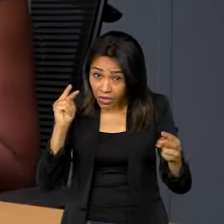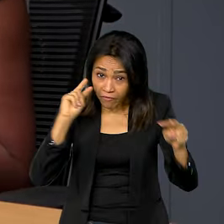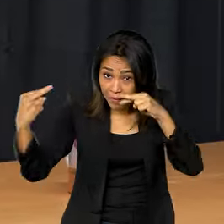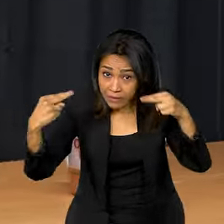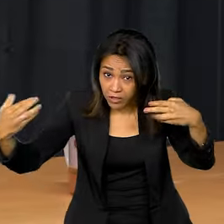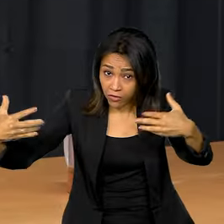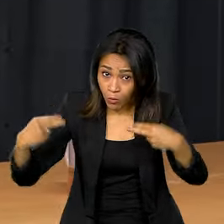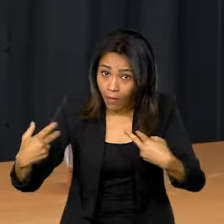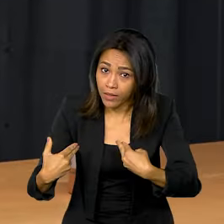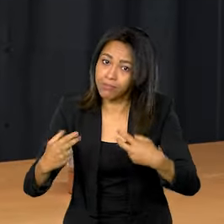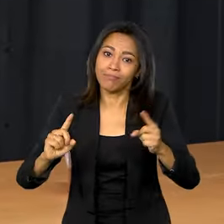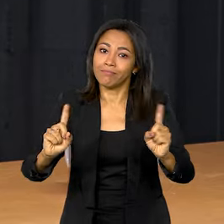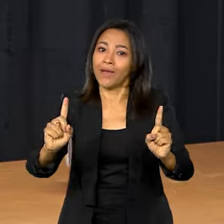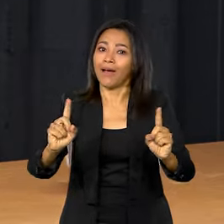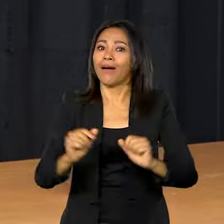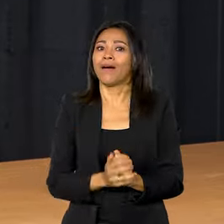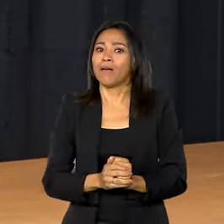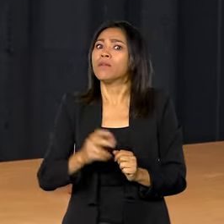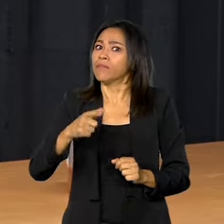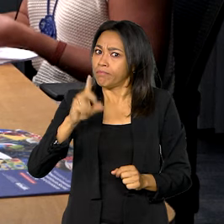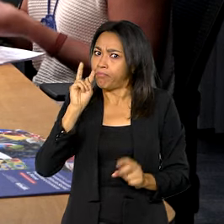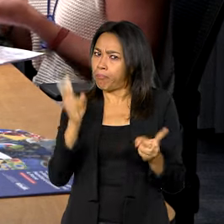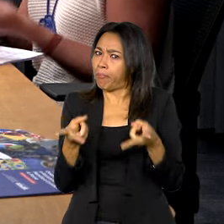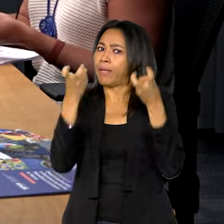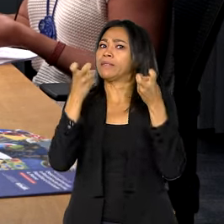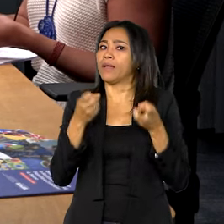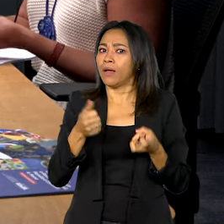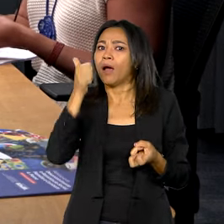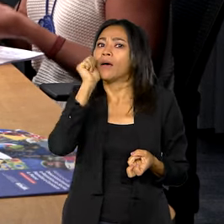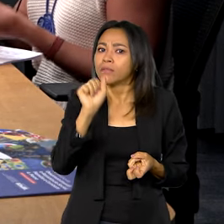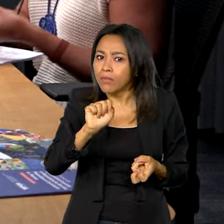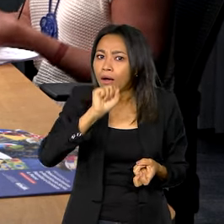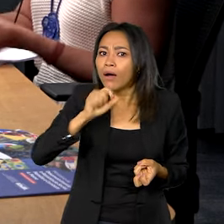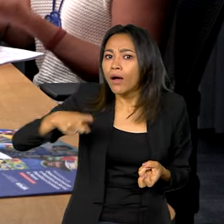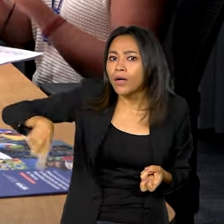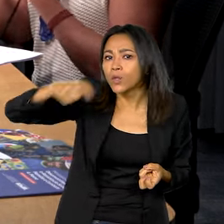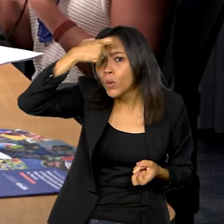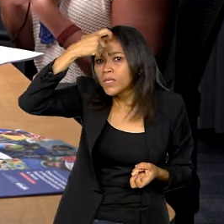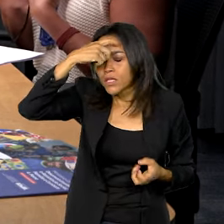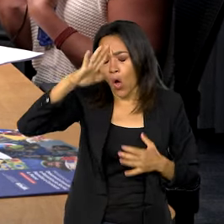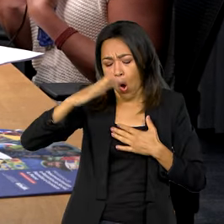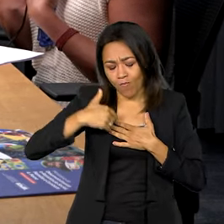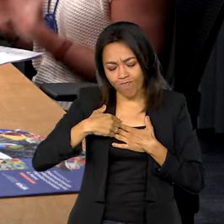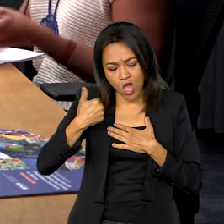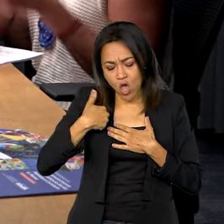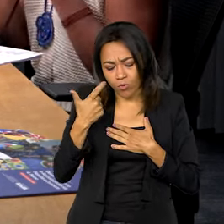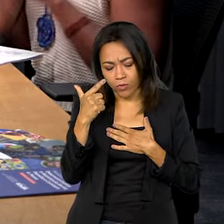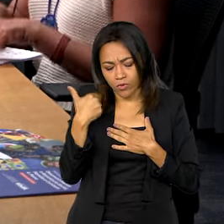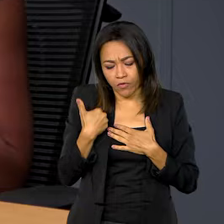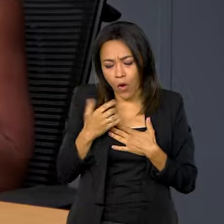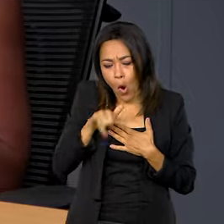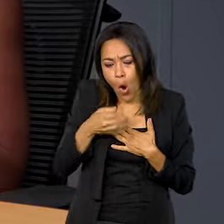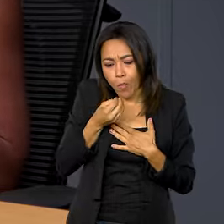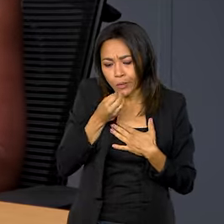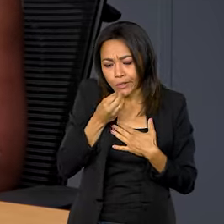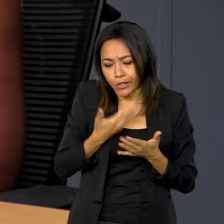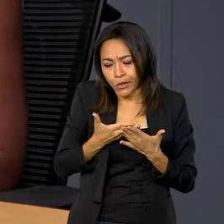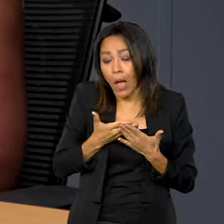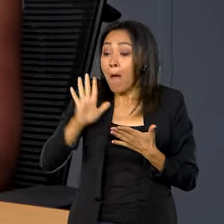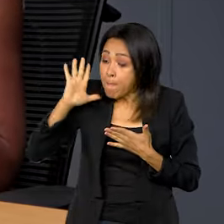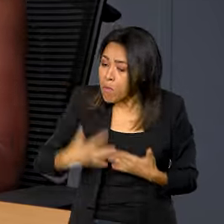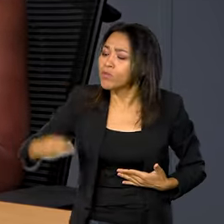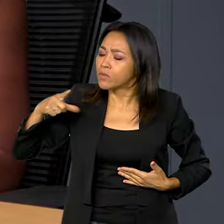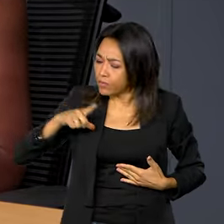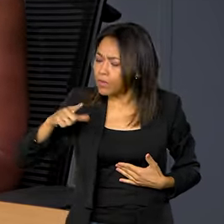isso a gente já vê a consciência das Mães sabe na importância do estudo de falar assim olha eu não tive oportunidade mas os meus filhos vão